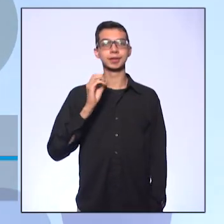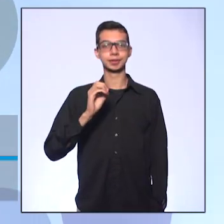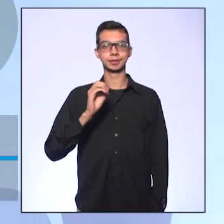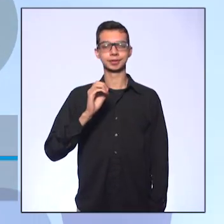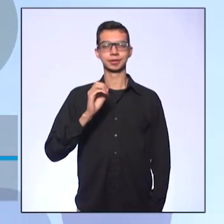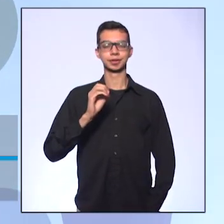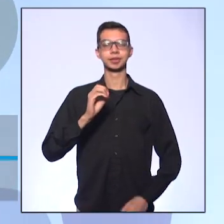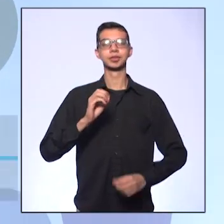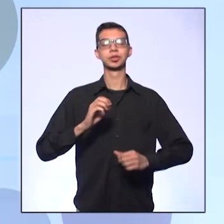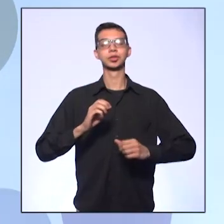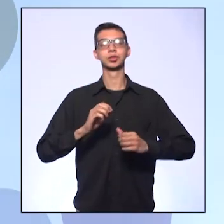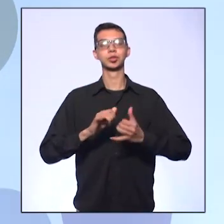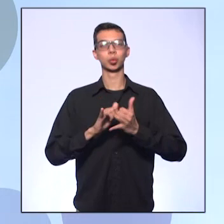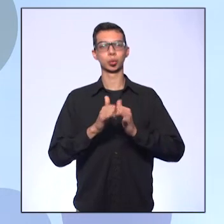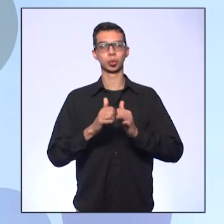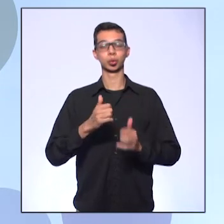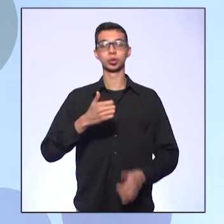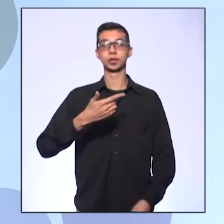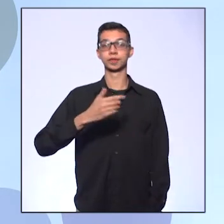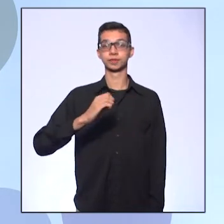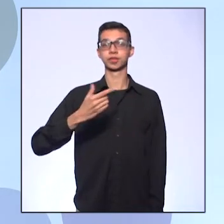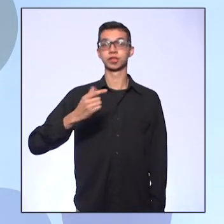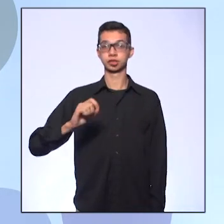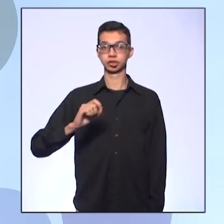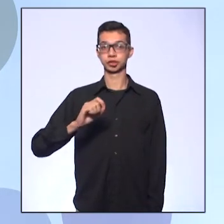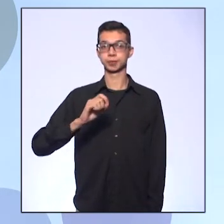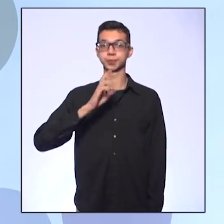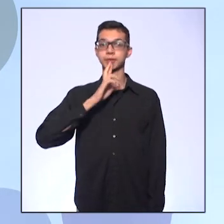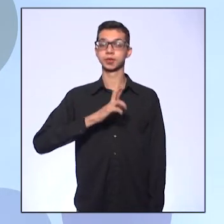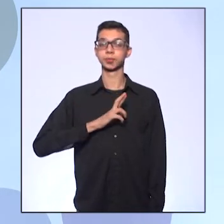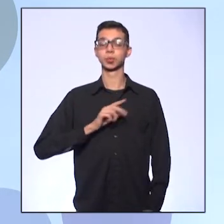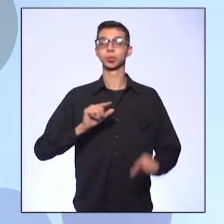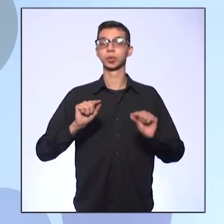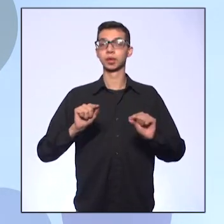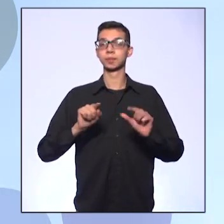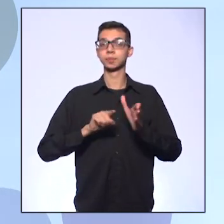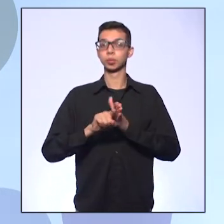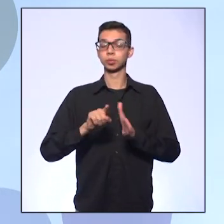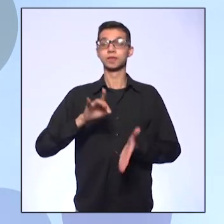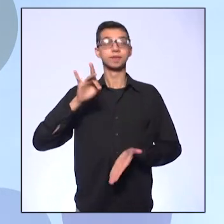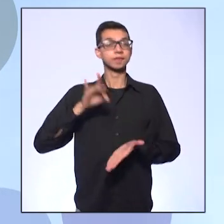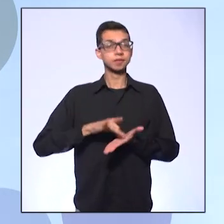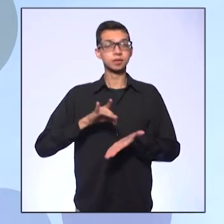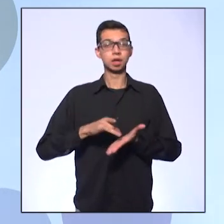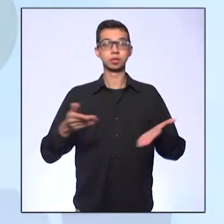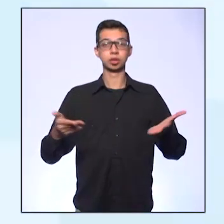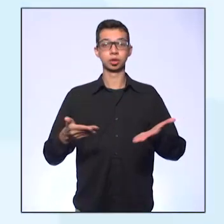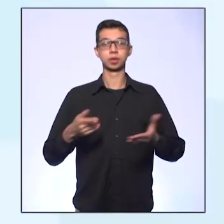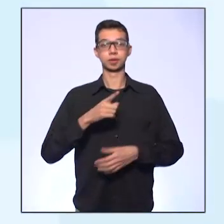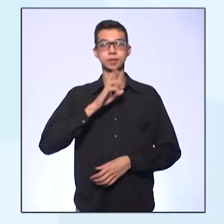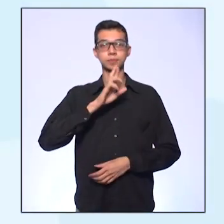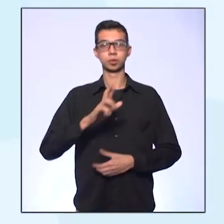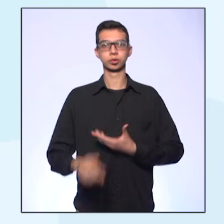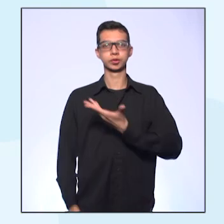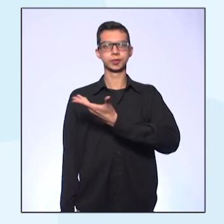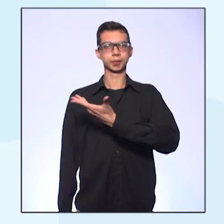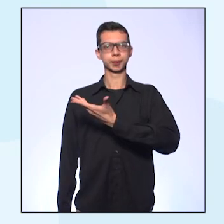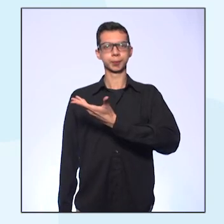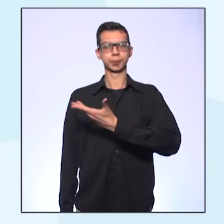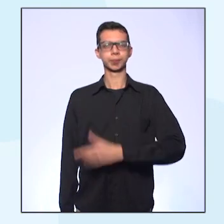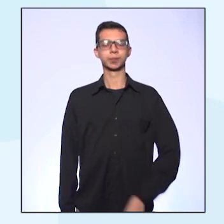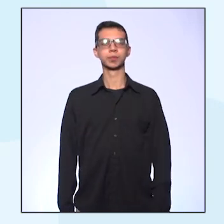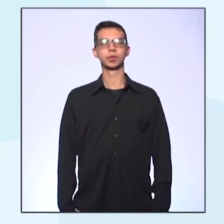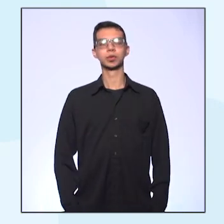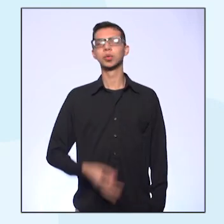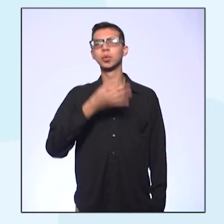para nós uma pergunta muito, mas muito séria, talvez a mais fundamental desta aula. Responda agora, ó, na tela. Em sua